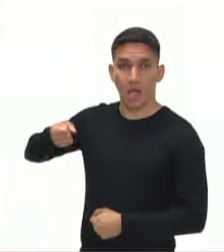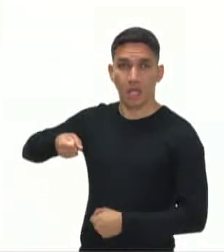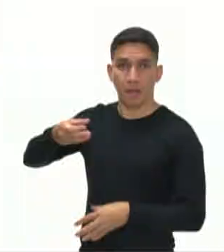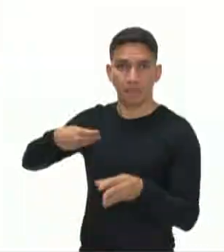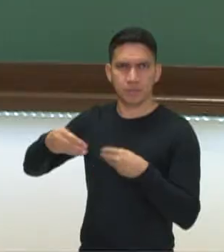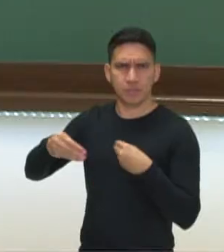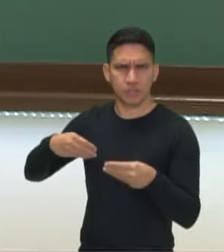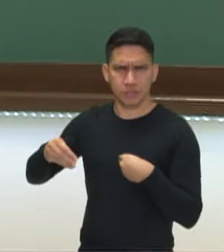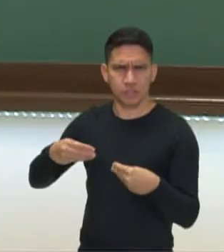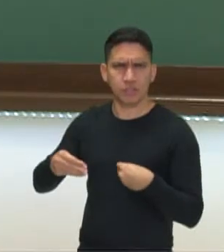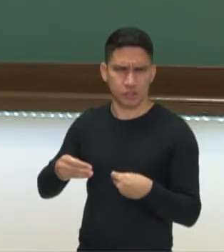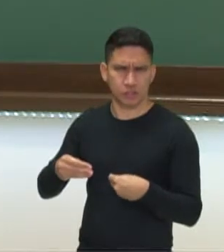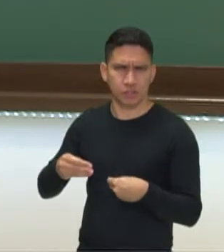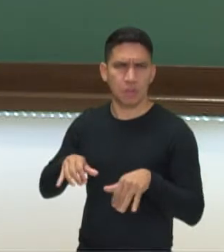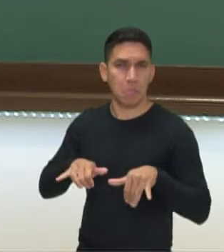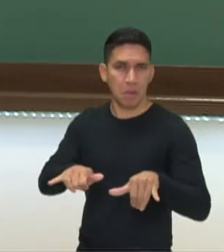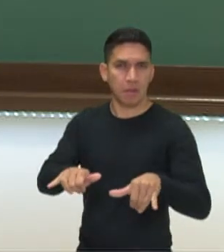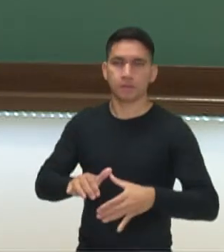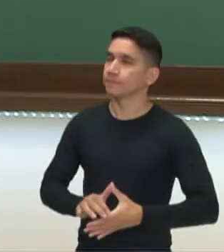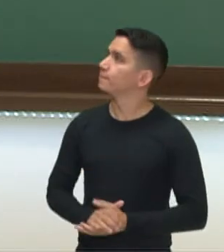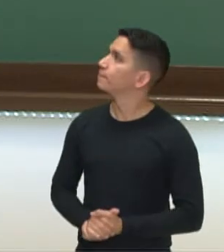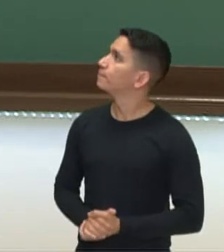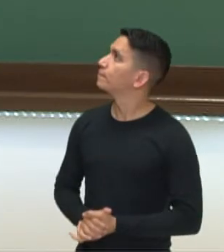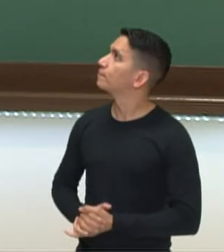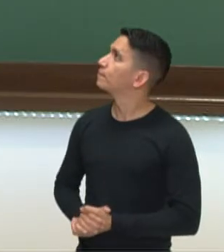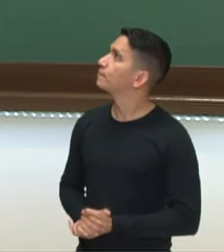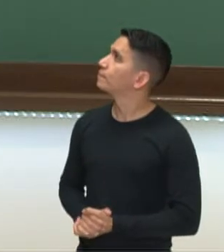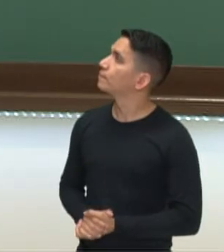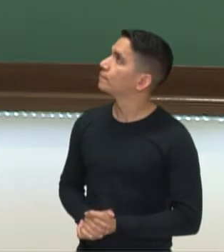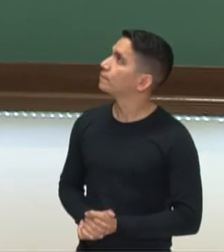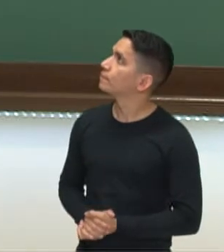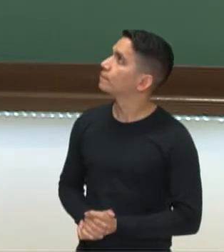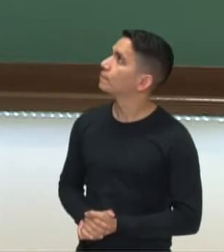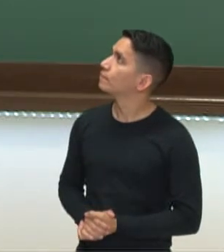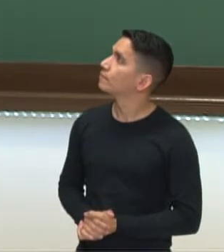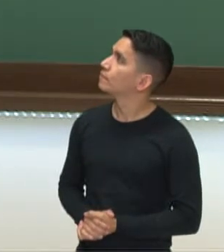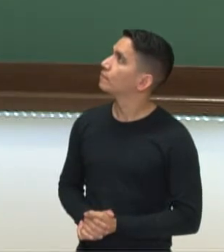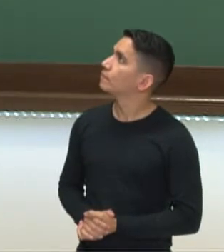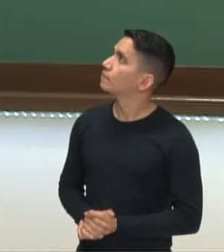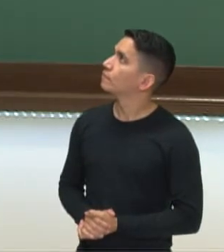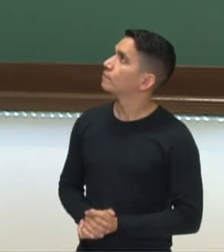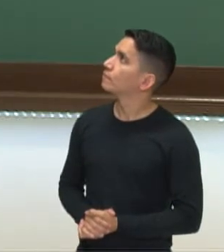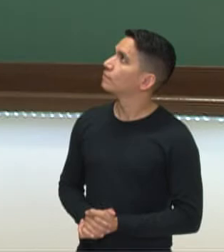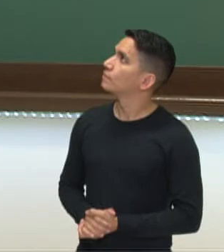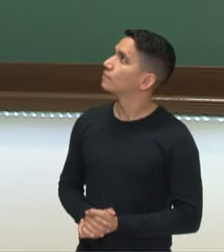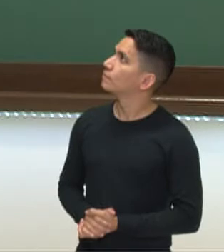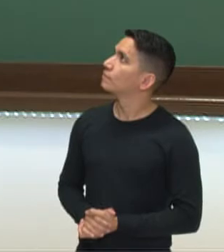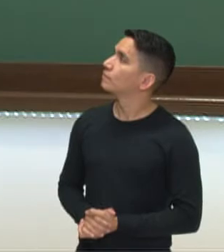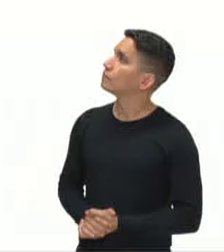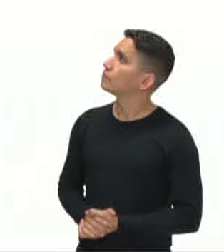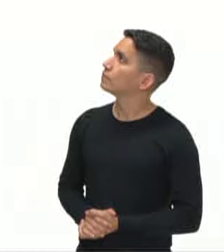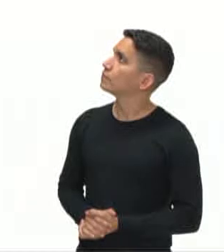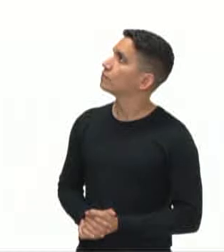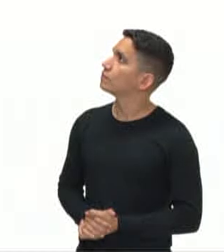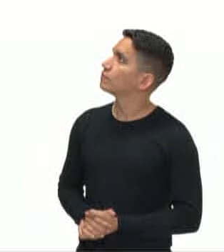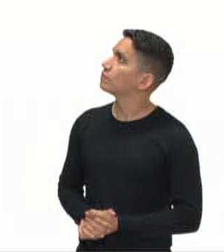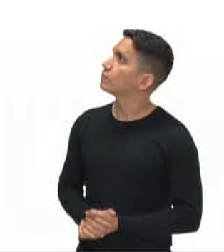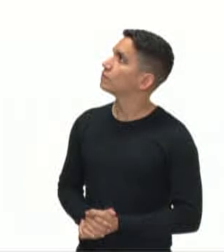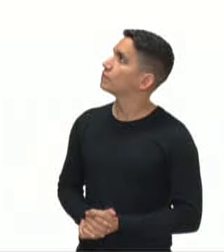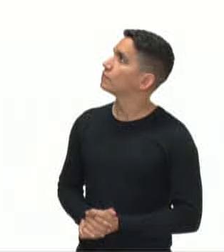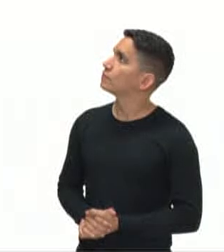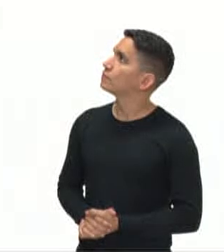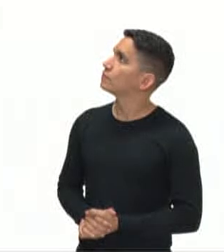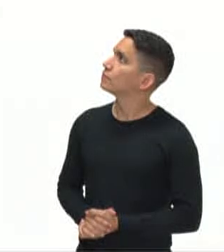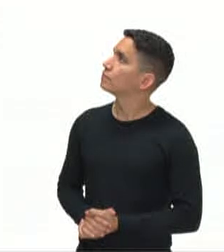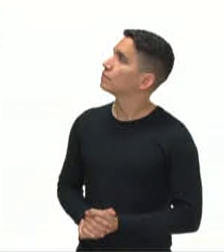plástico, né? Aquela sacolinha de mercado, ha aparcado el tradicional carrito de la compra